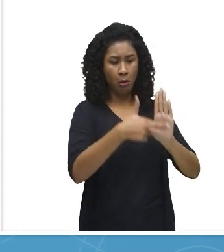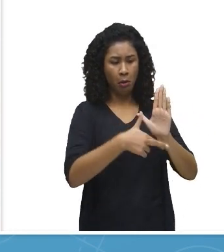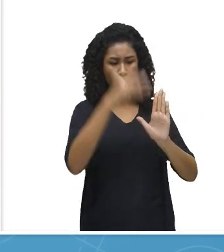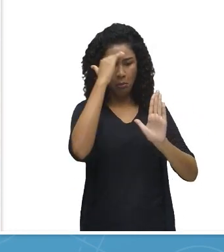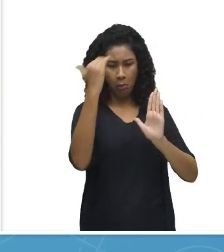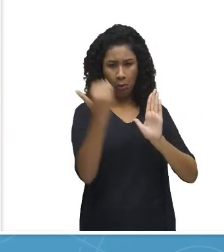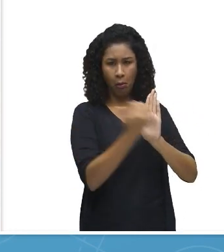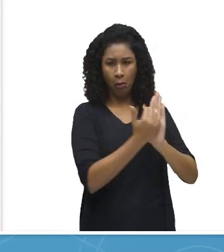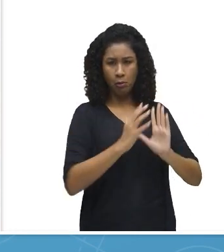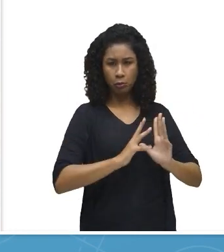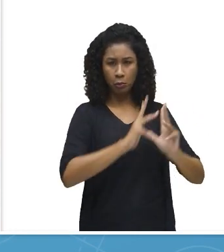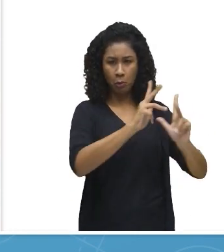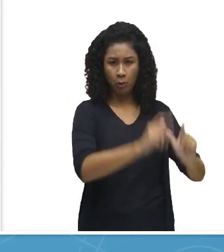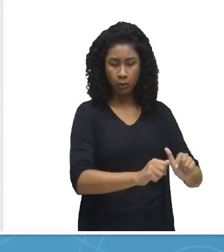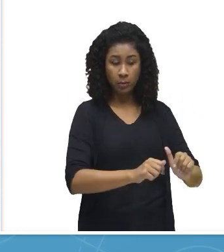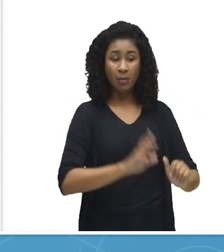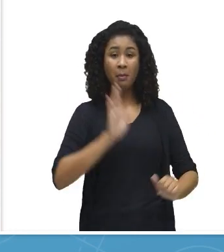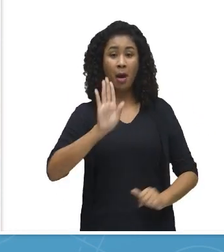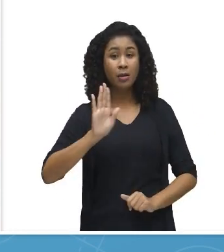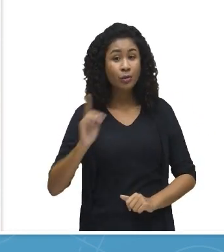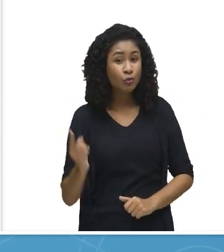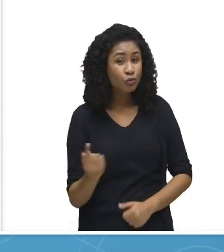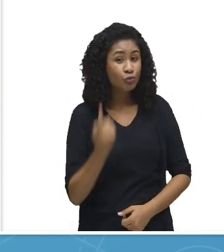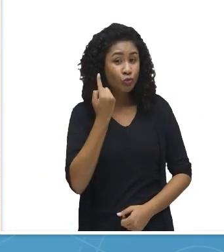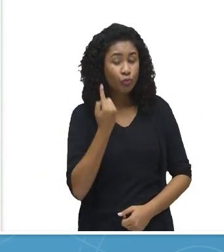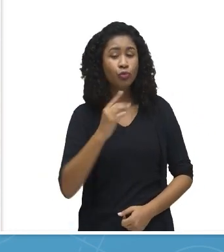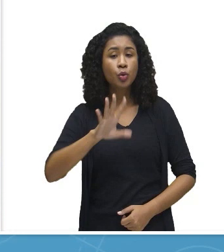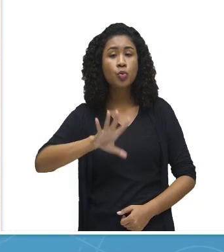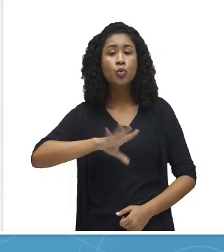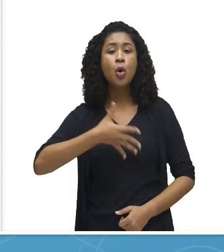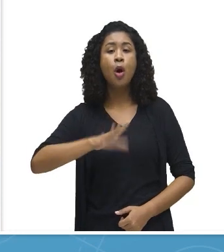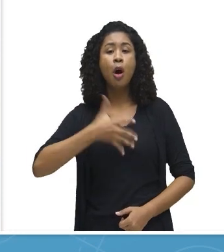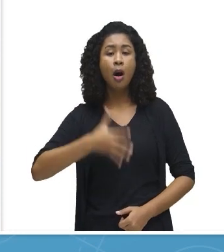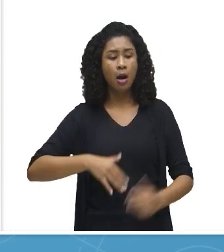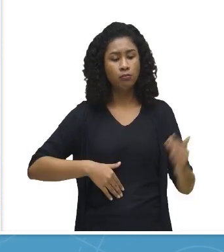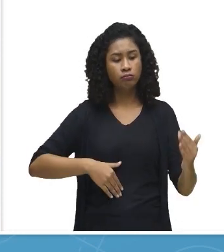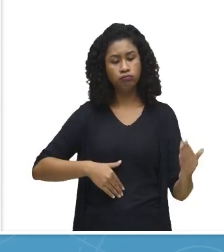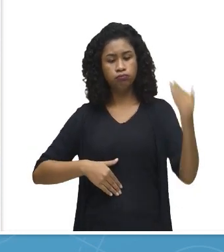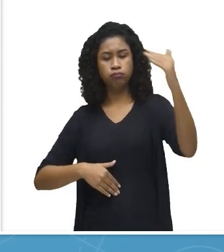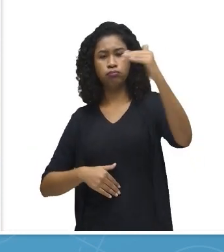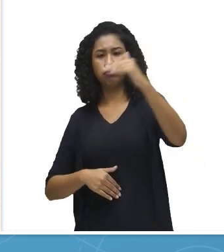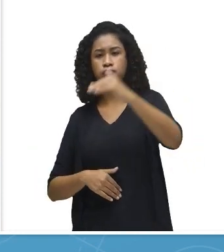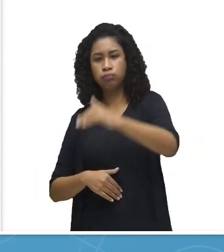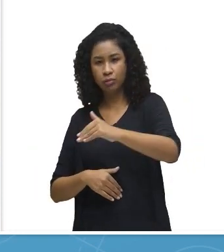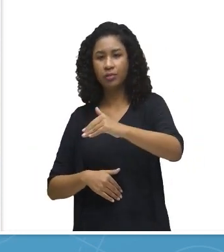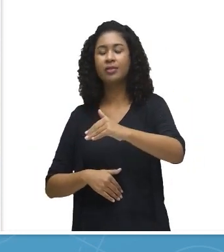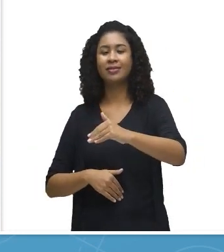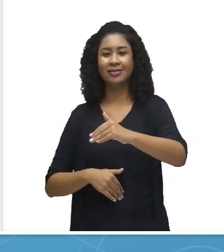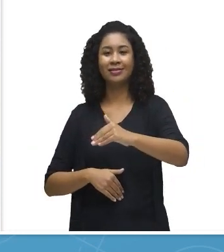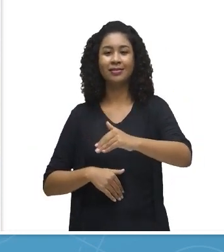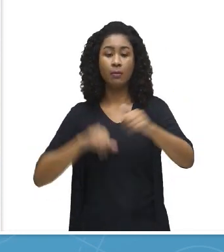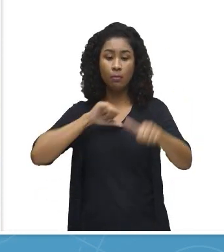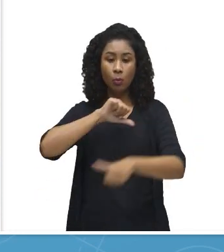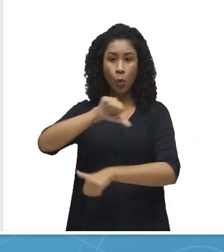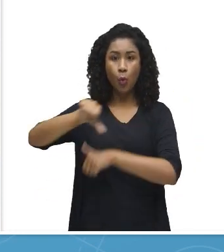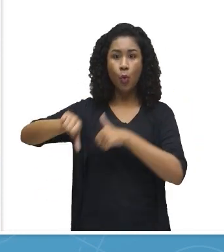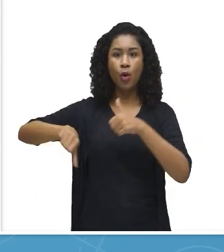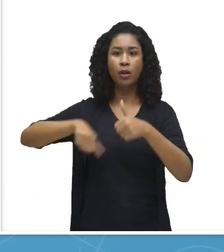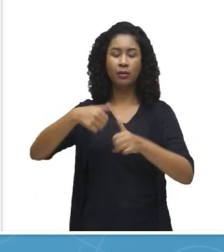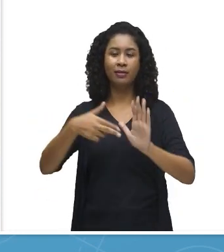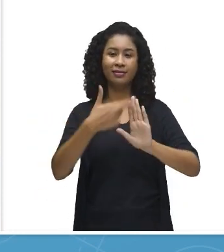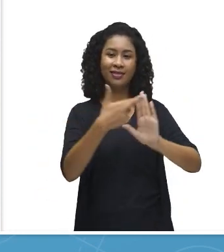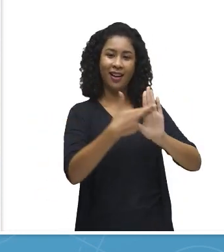outro muda completamente, pula para outro aquário e, de certa forma, está rompendo com esse paradigma, com este modelo, com